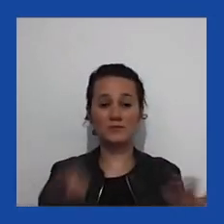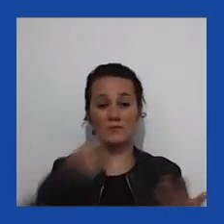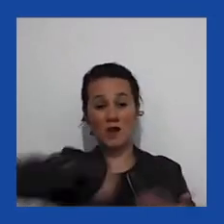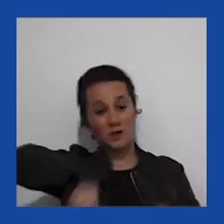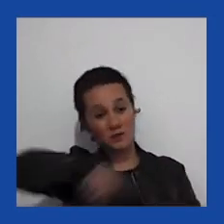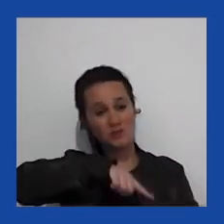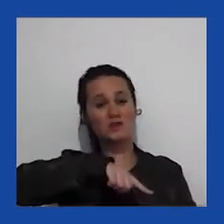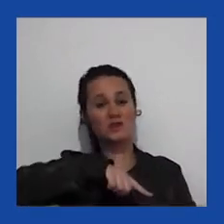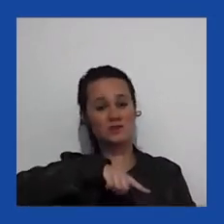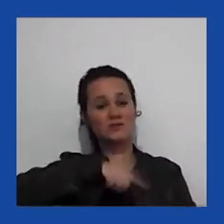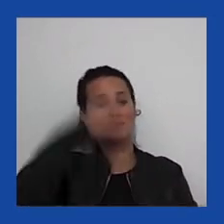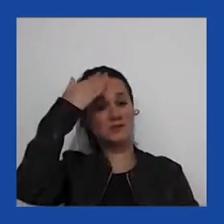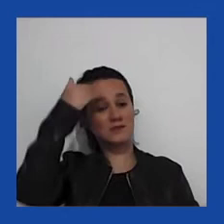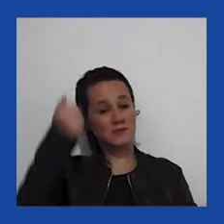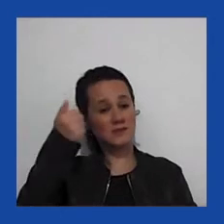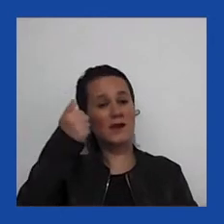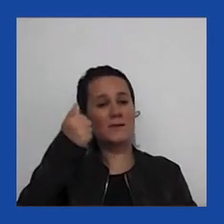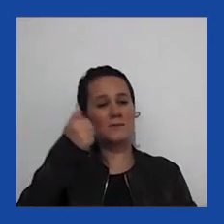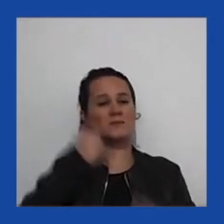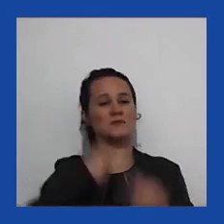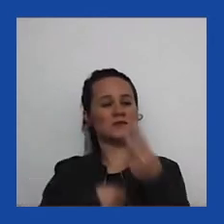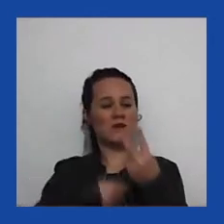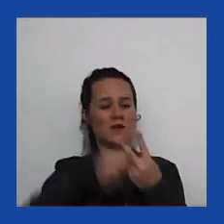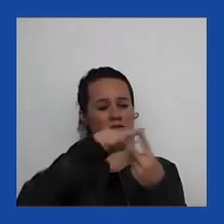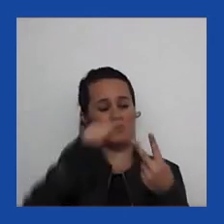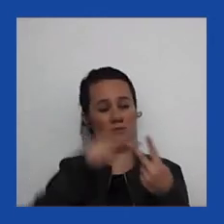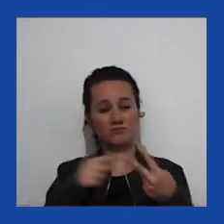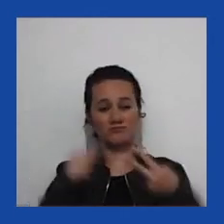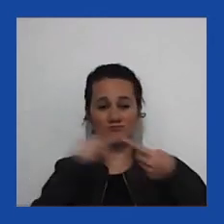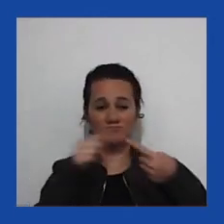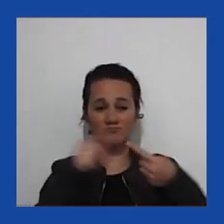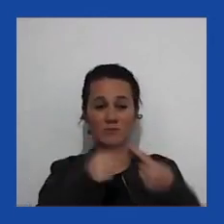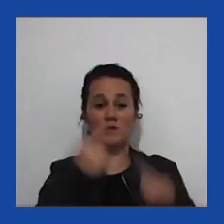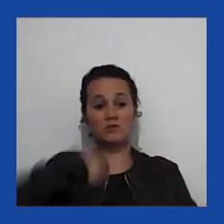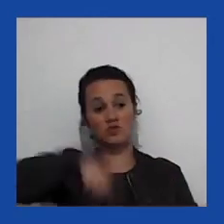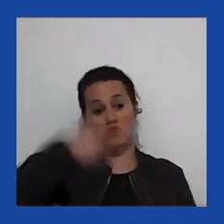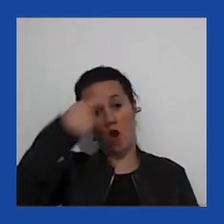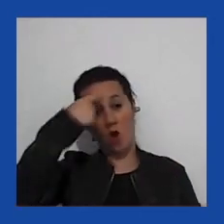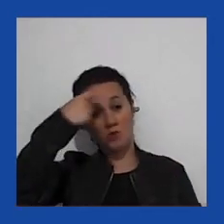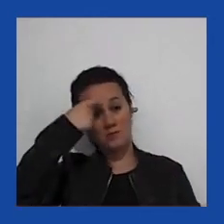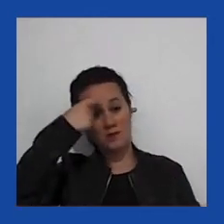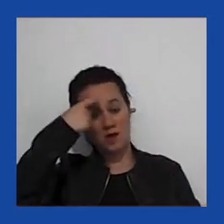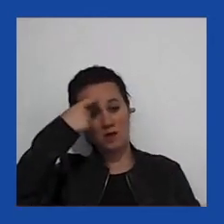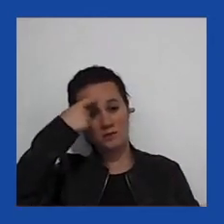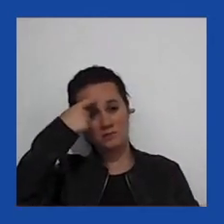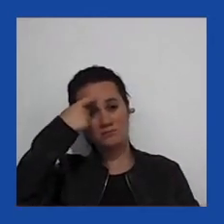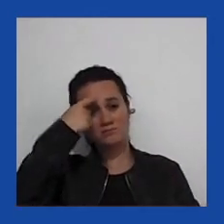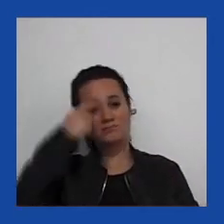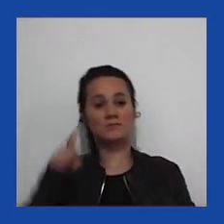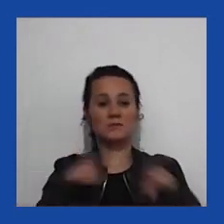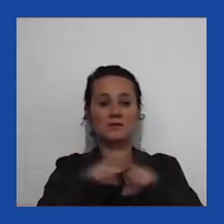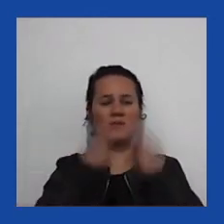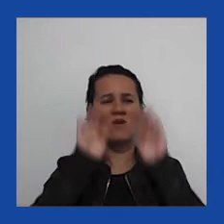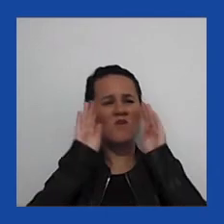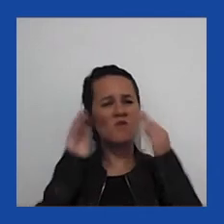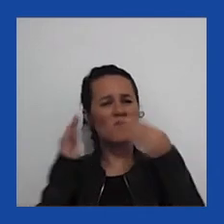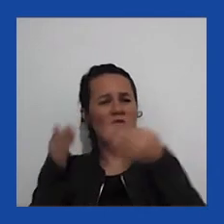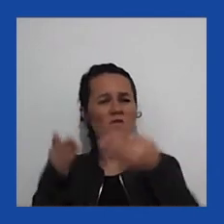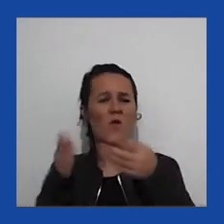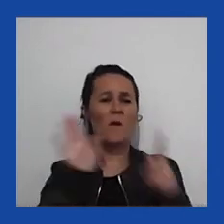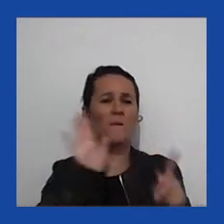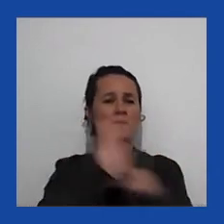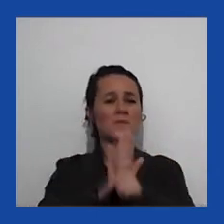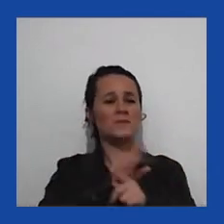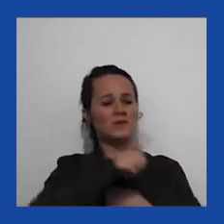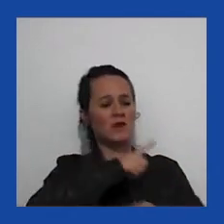a ação através de dois eixos, um eixo de ampliar a consciência, focado muito no aspecto de geração